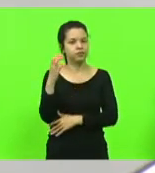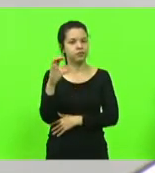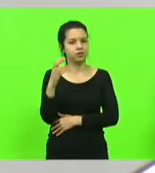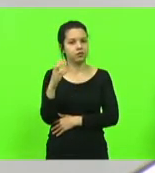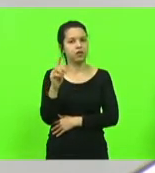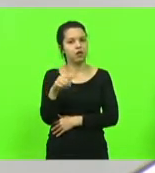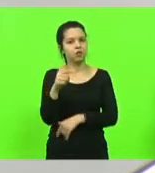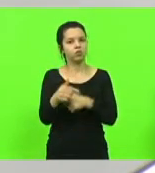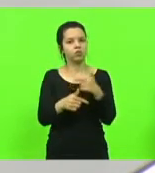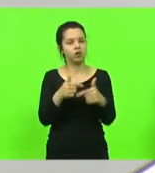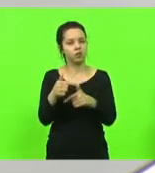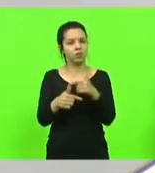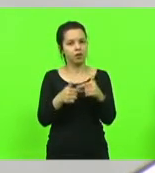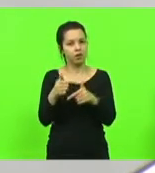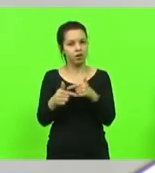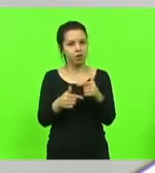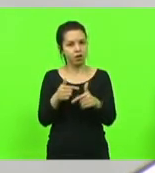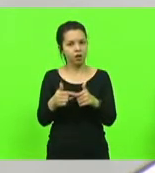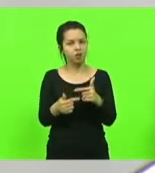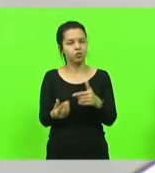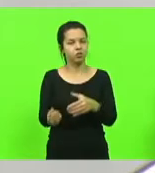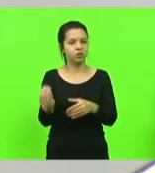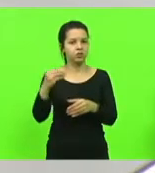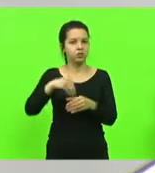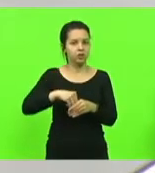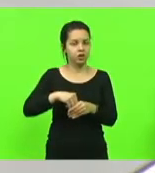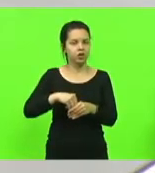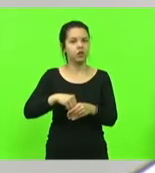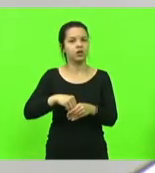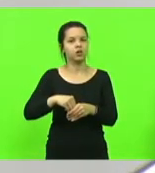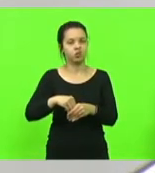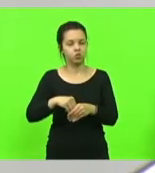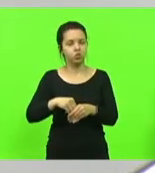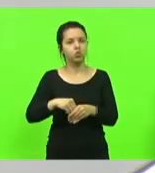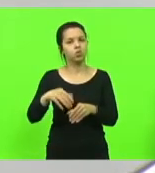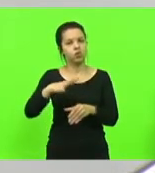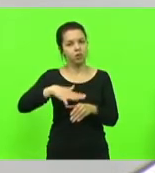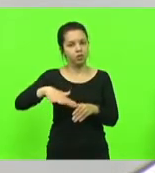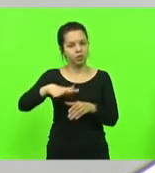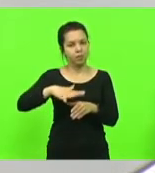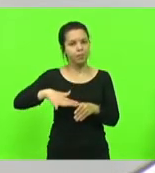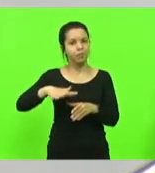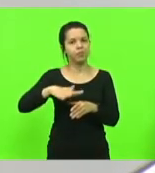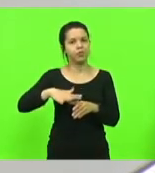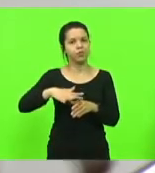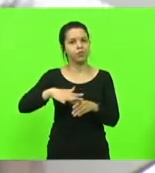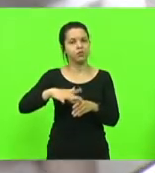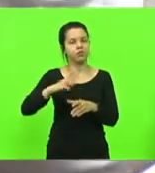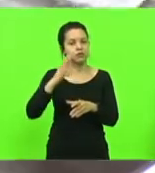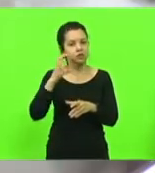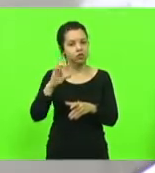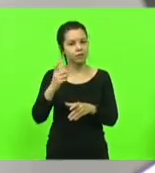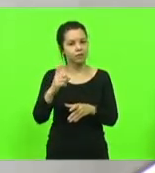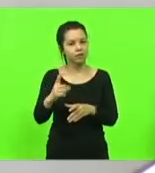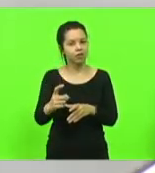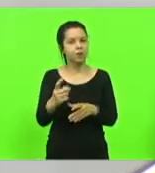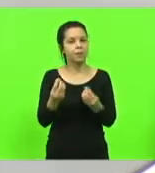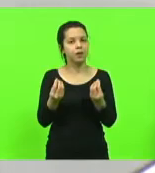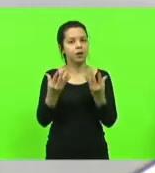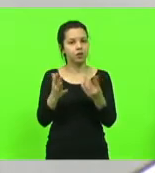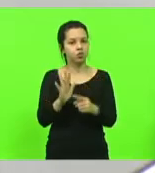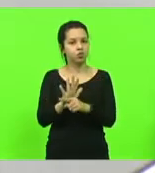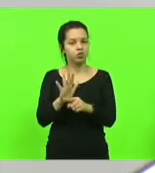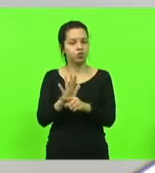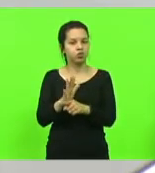trabalho produzido dentro da metodologia científica, em prol da saúde mental, cujo resultado